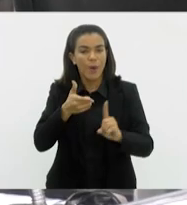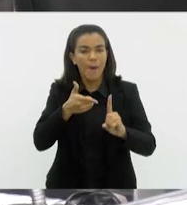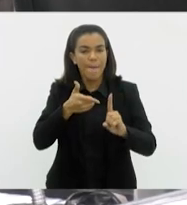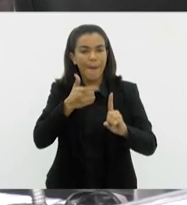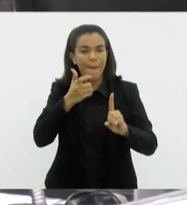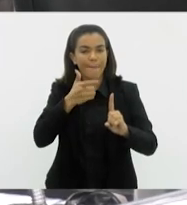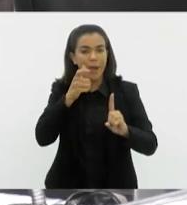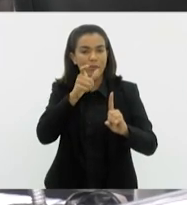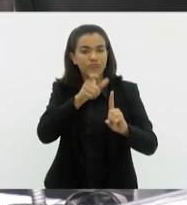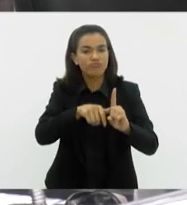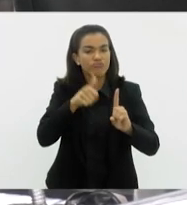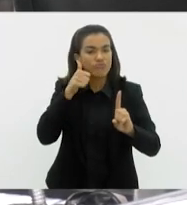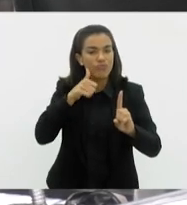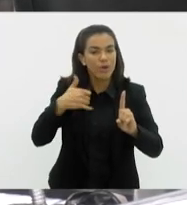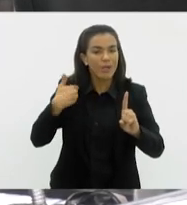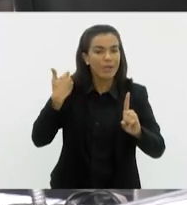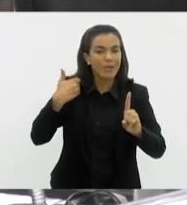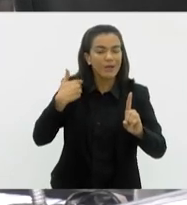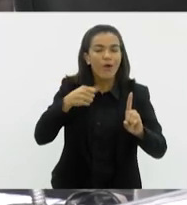cruel de uma senhora, de uma avó,